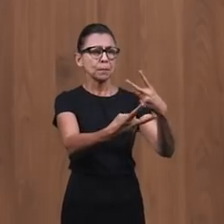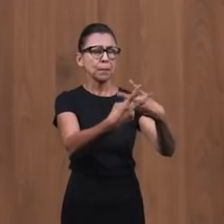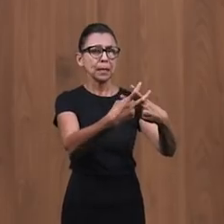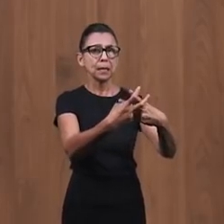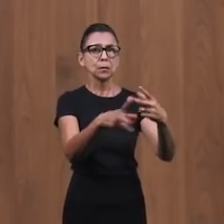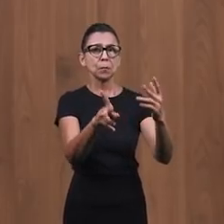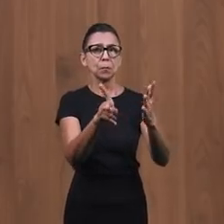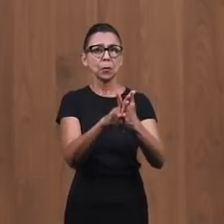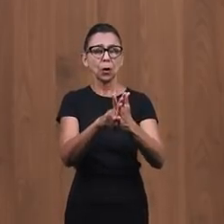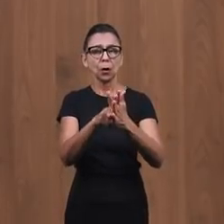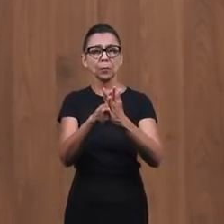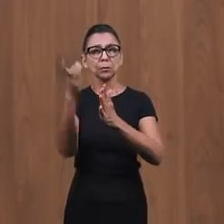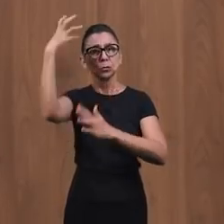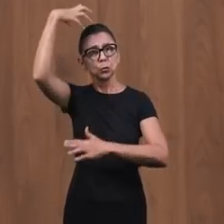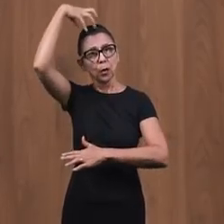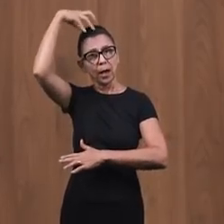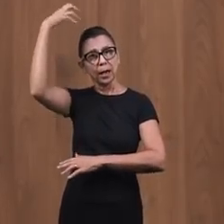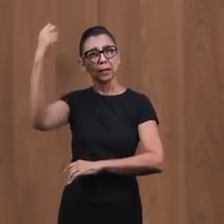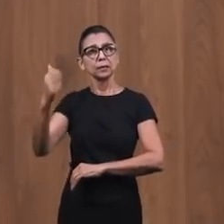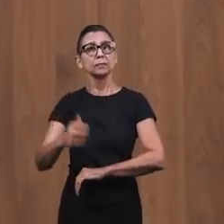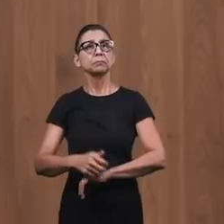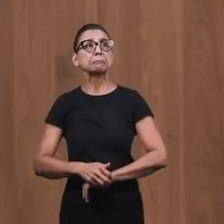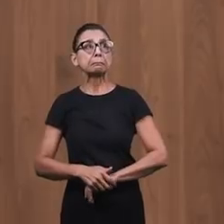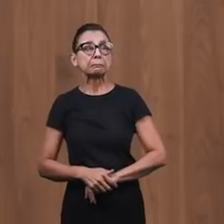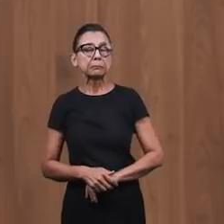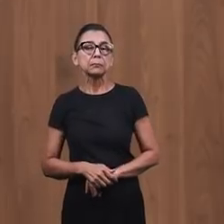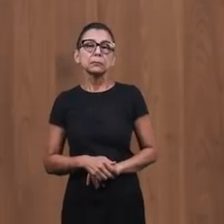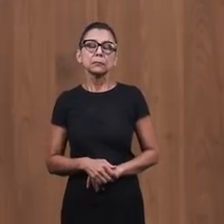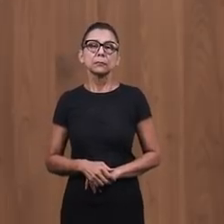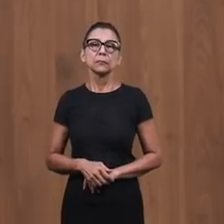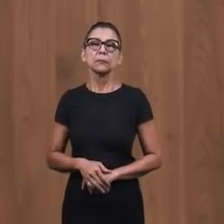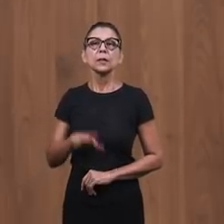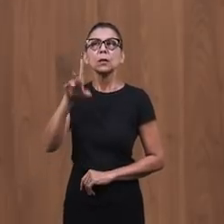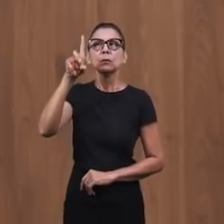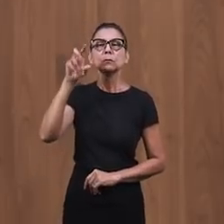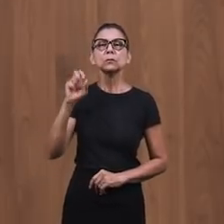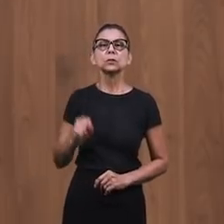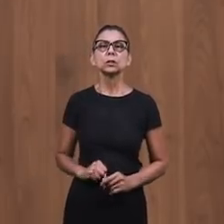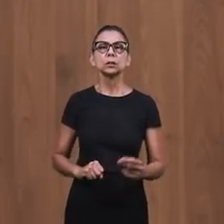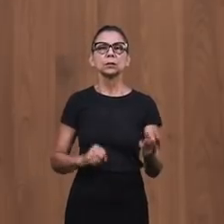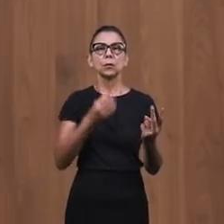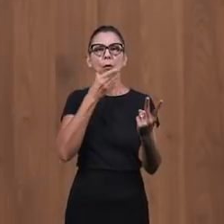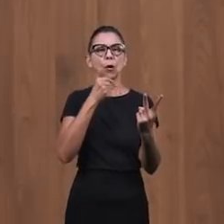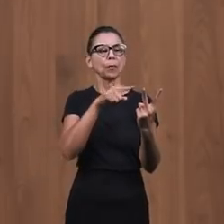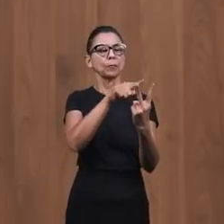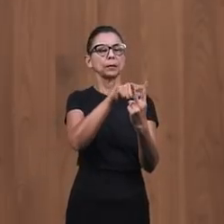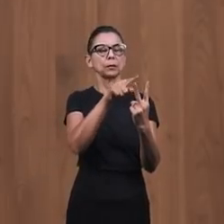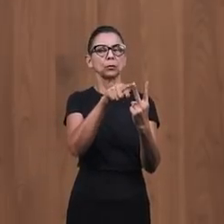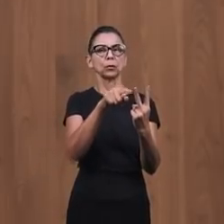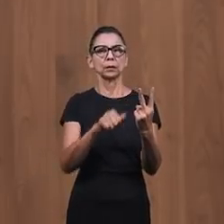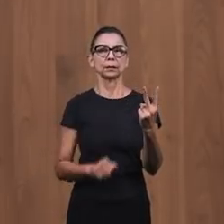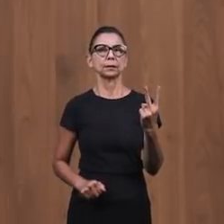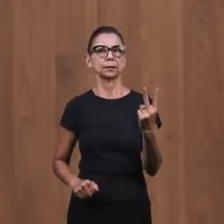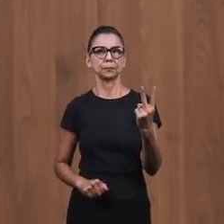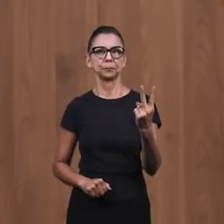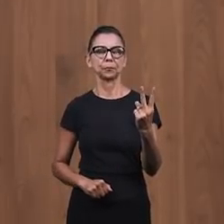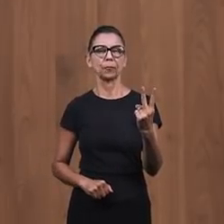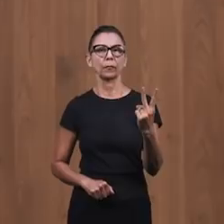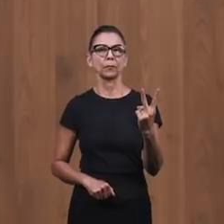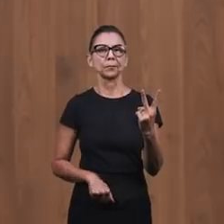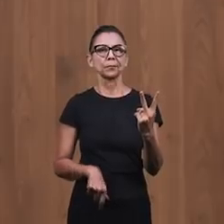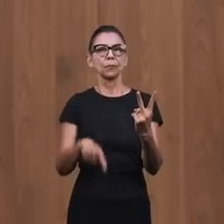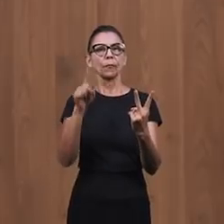os presos do rei do Egito. E determinado dia, o copeiro e o padeiro